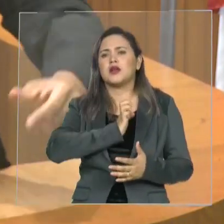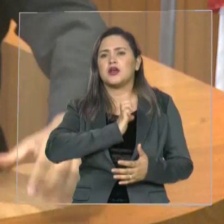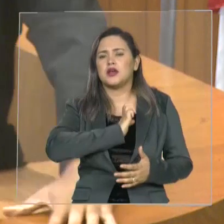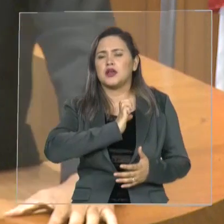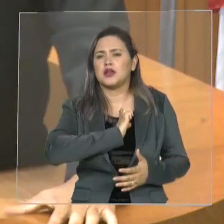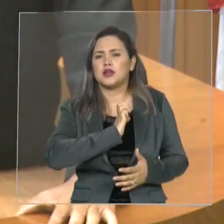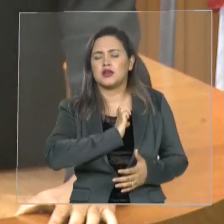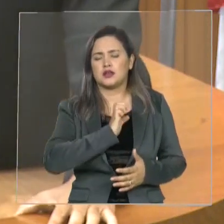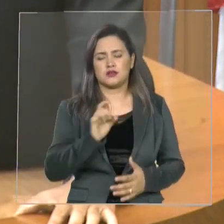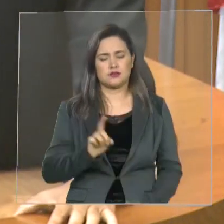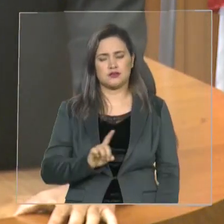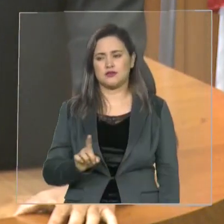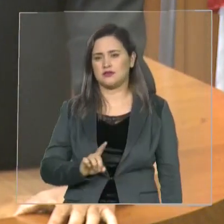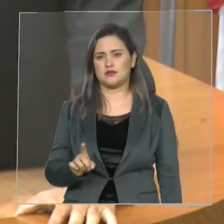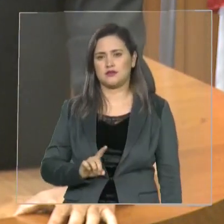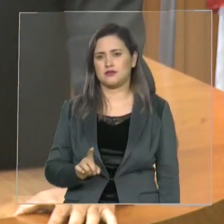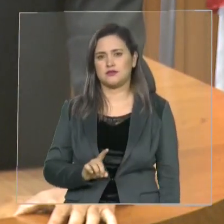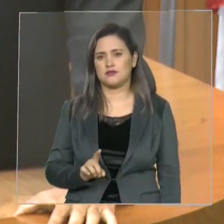completamente abandonada.